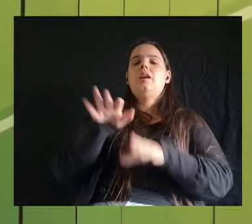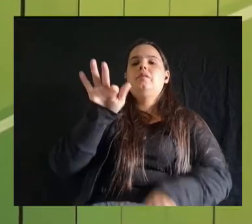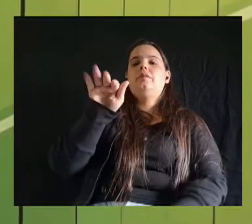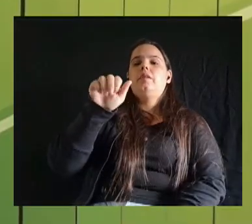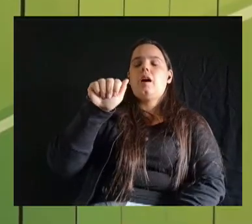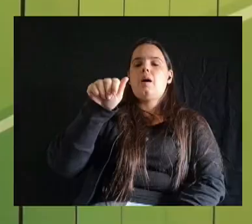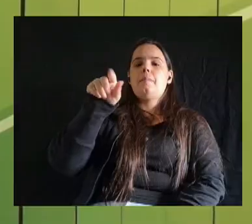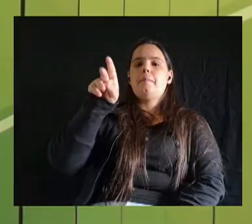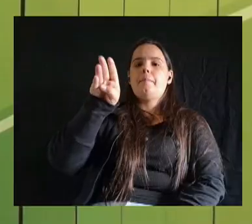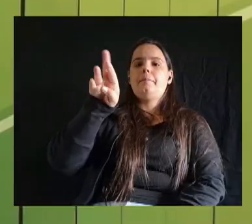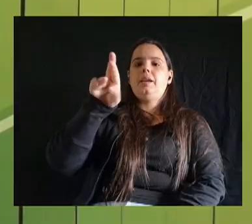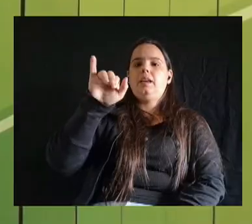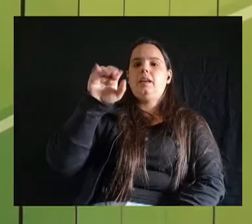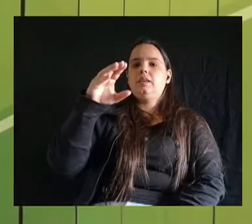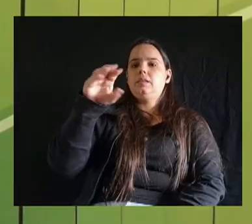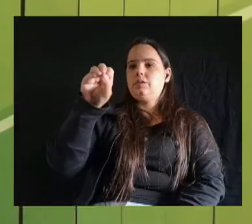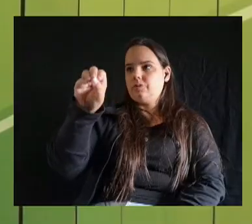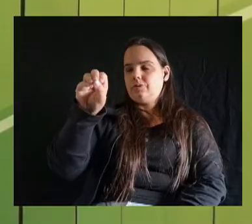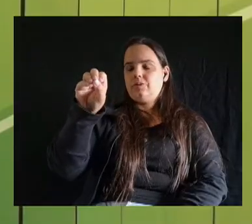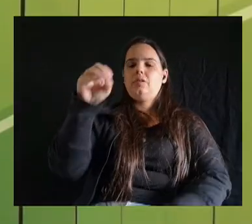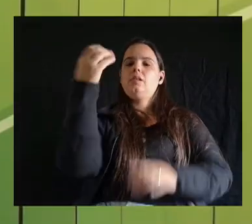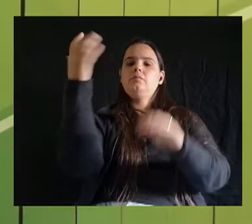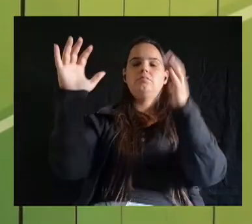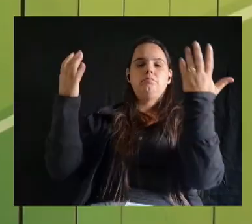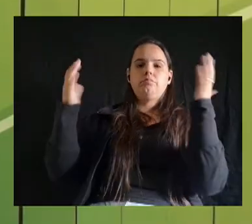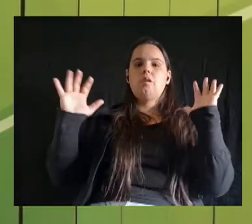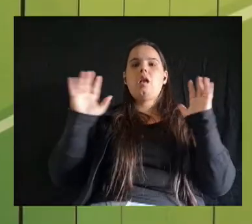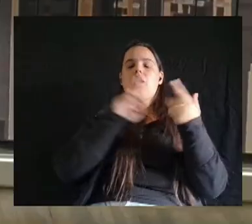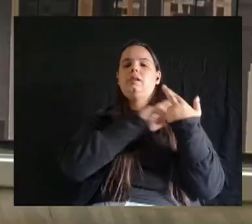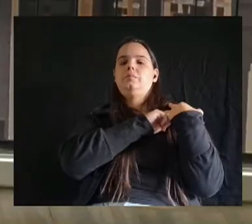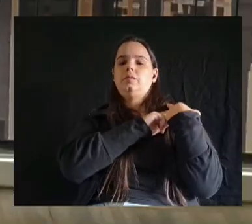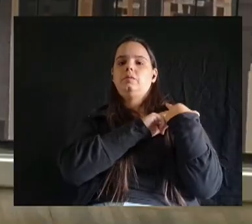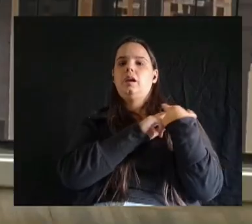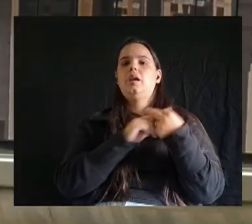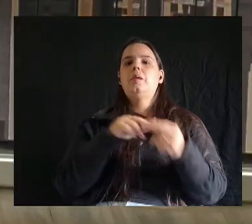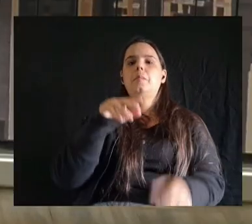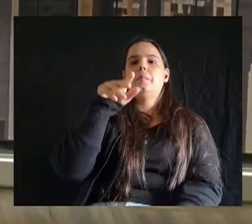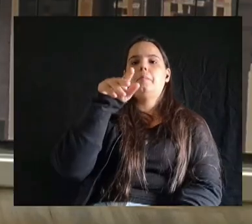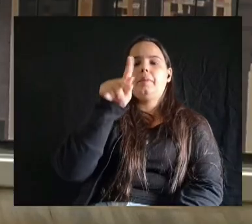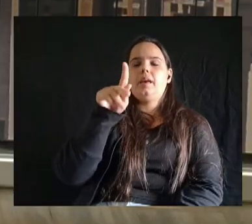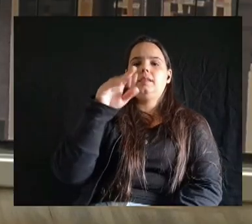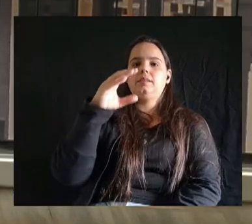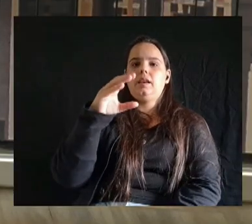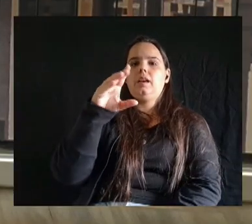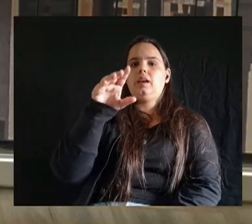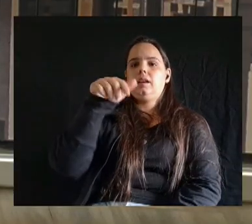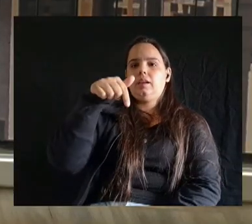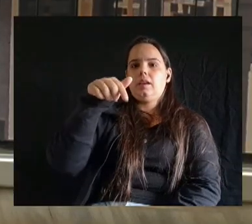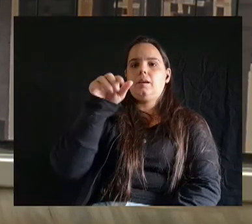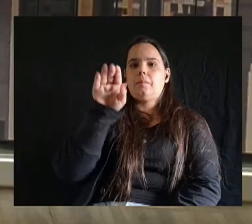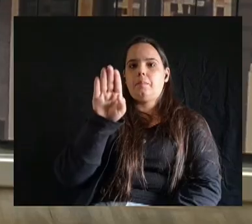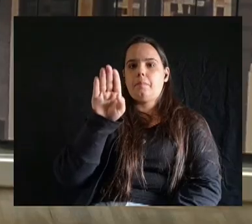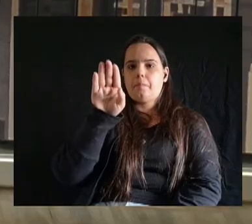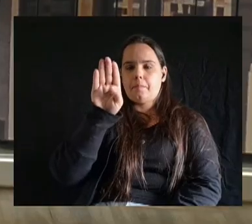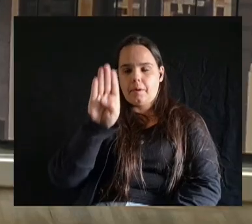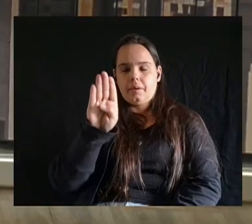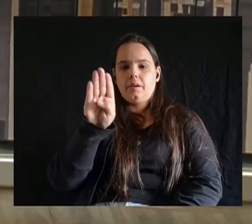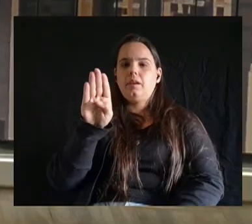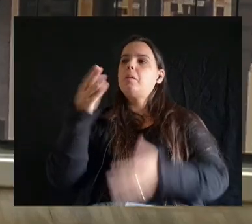de Ambientes e Inovação do CPQD. Fabrício, muito obrigada por aceitar nosso convite e seja bem-vindo ao Giro